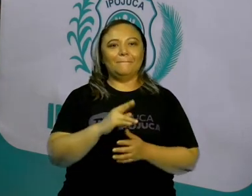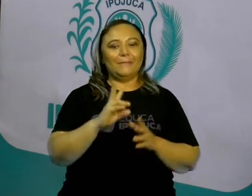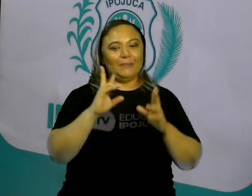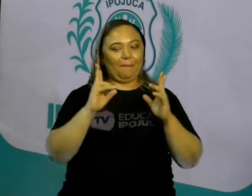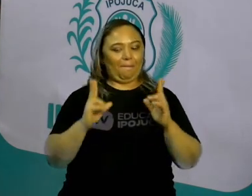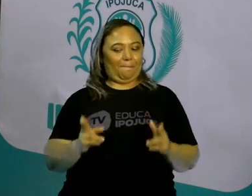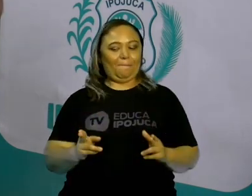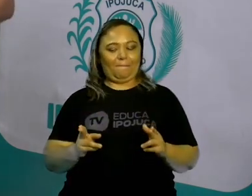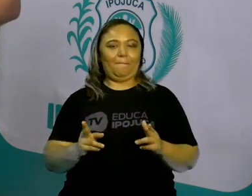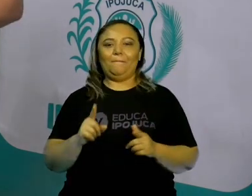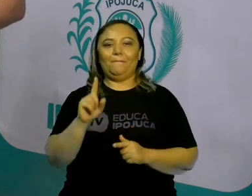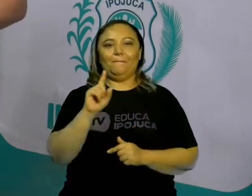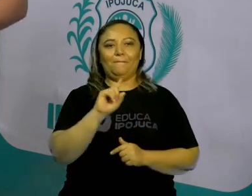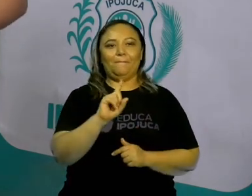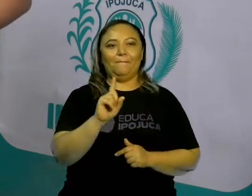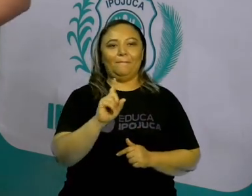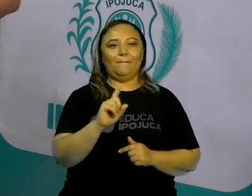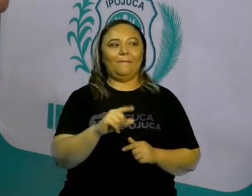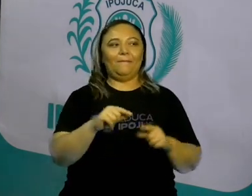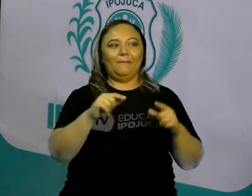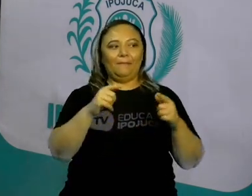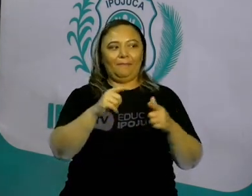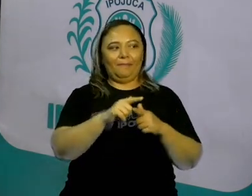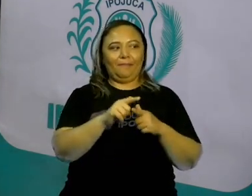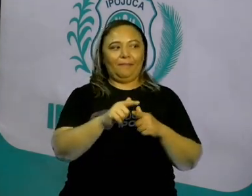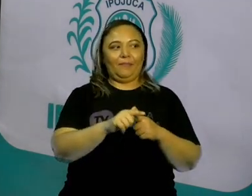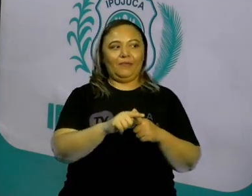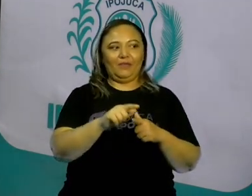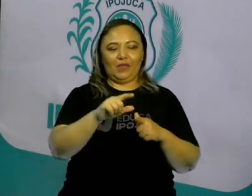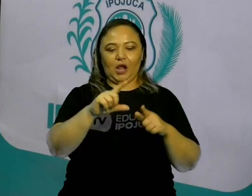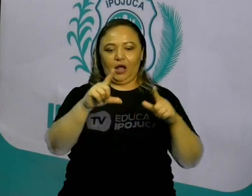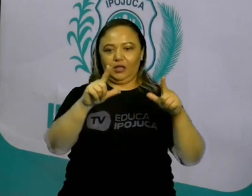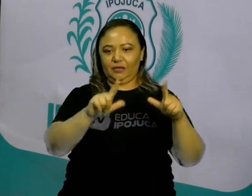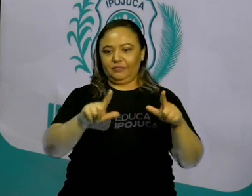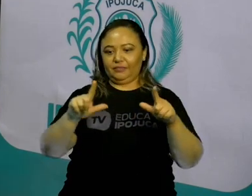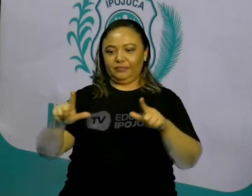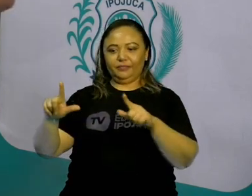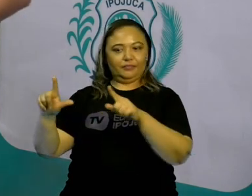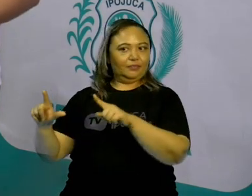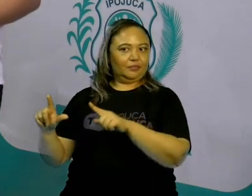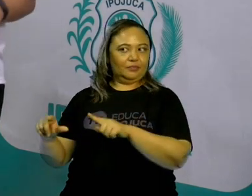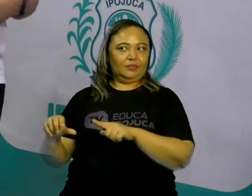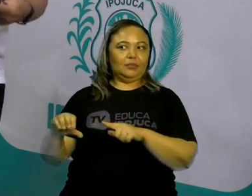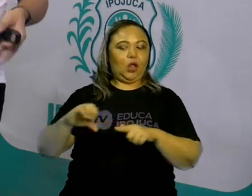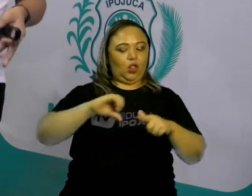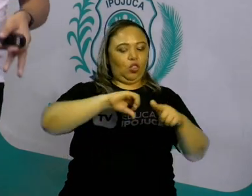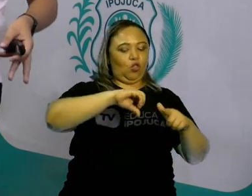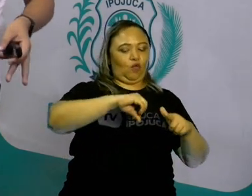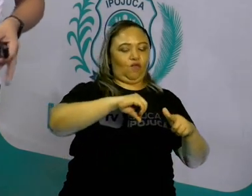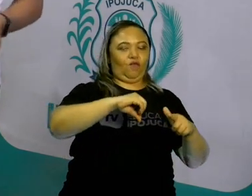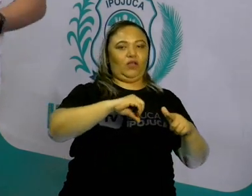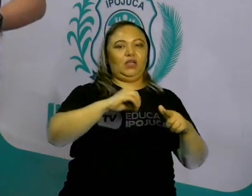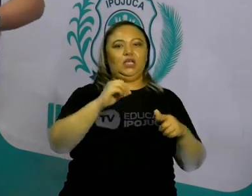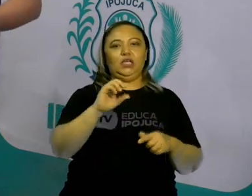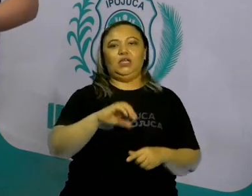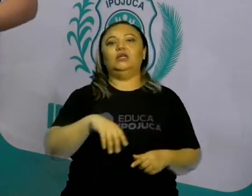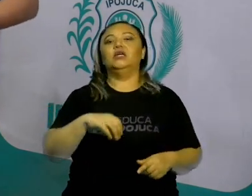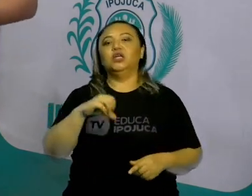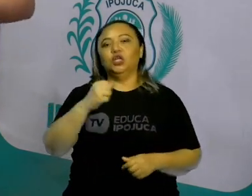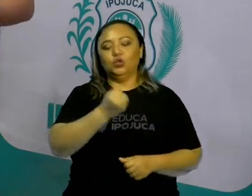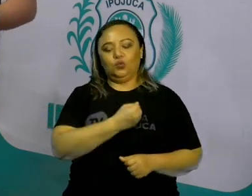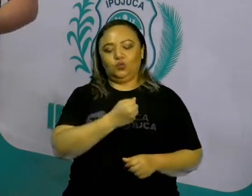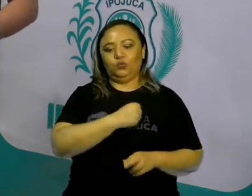de 10. Nós temos um espaço amostral formado por 9 placas diferentes, 9 números